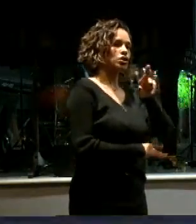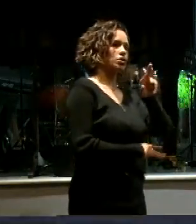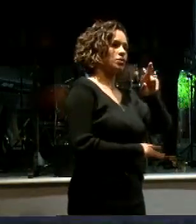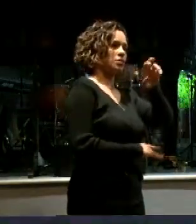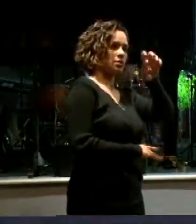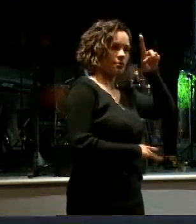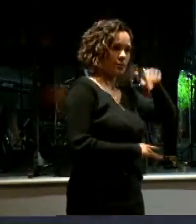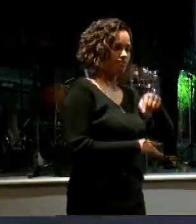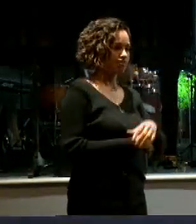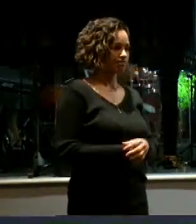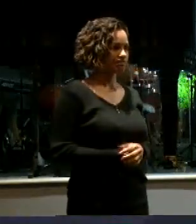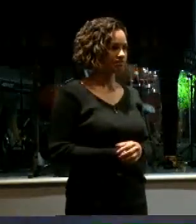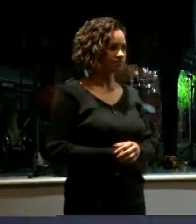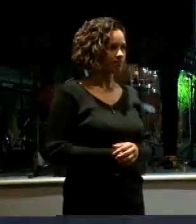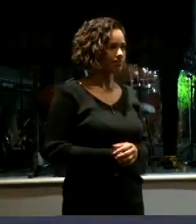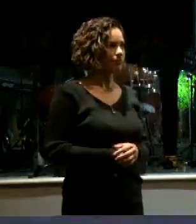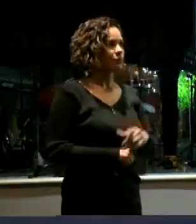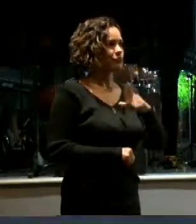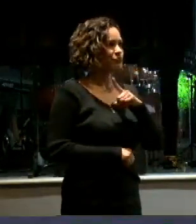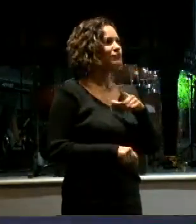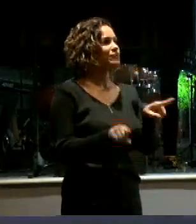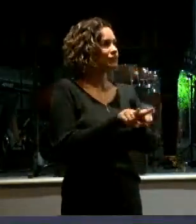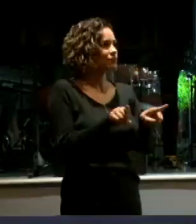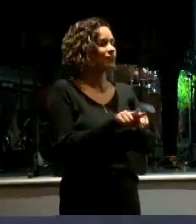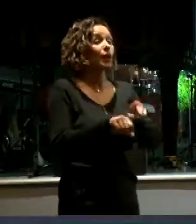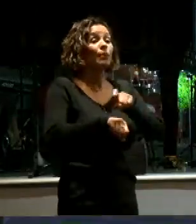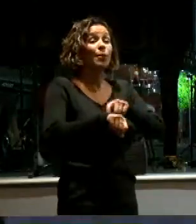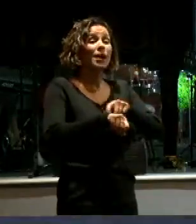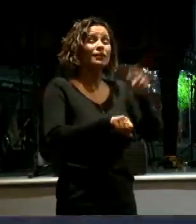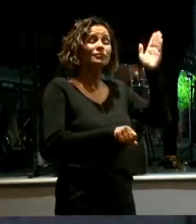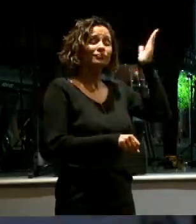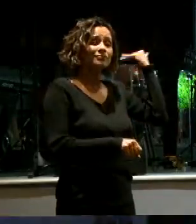Quando Gideão foi chamado para uma guerra,